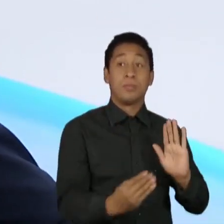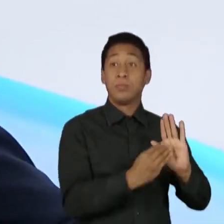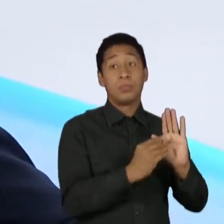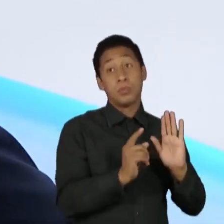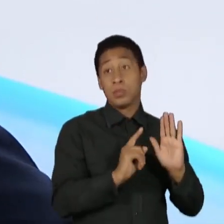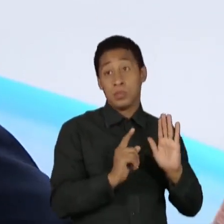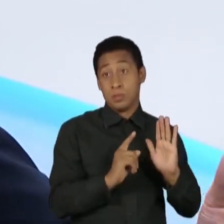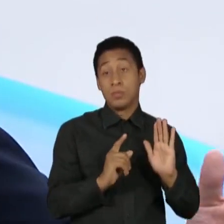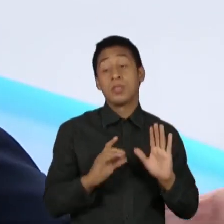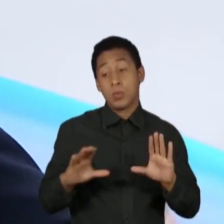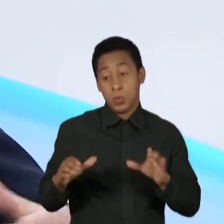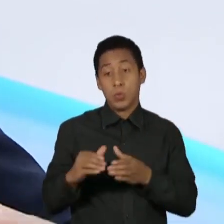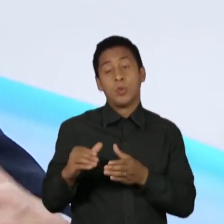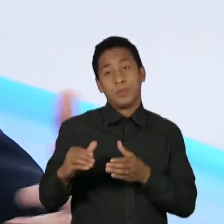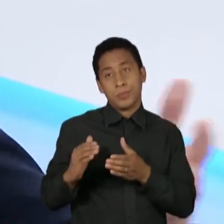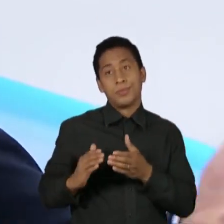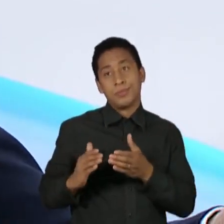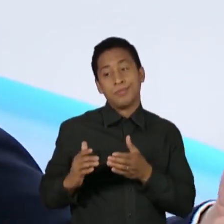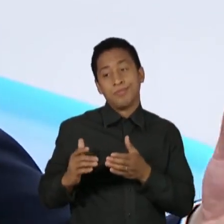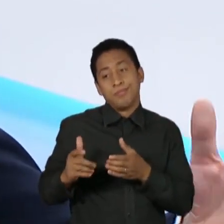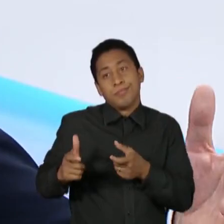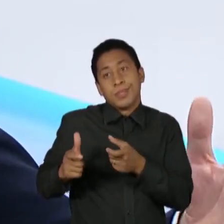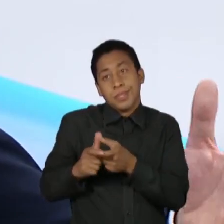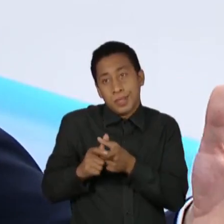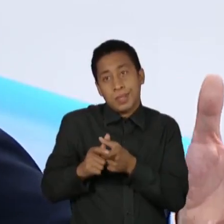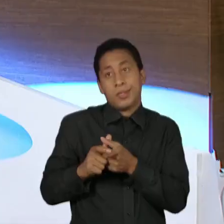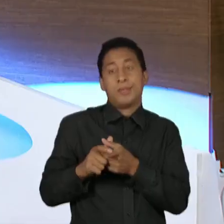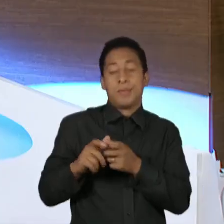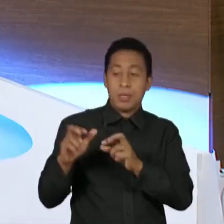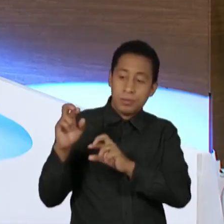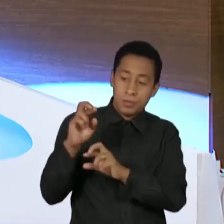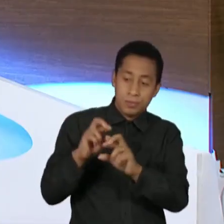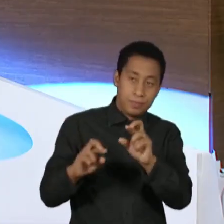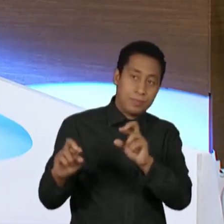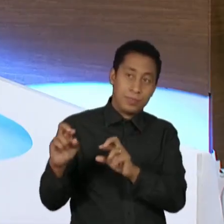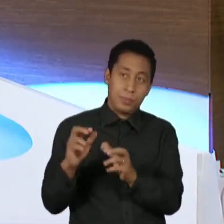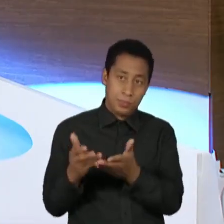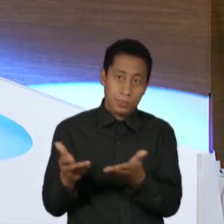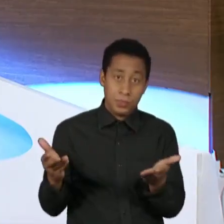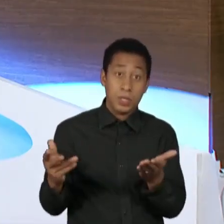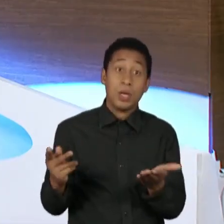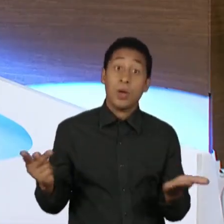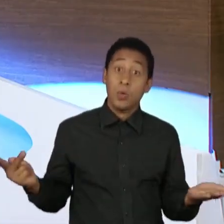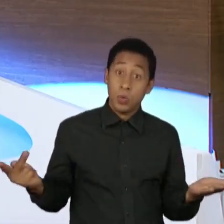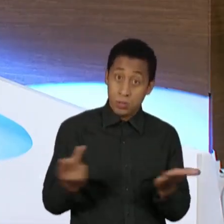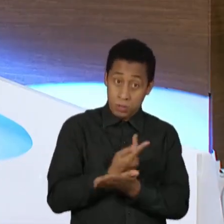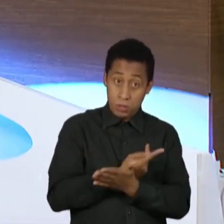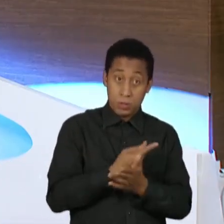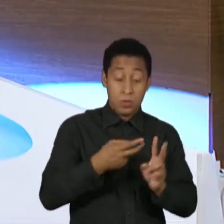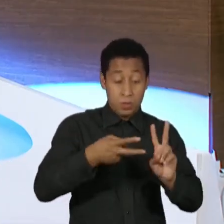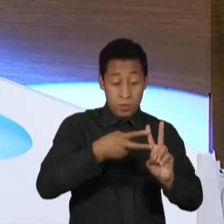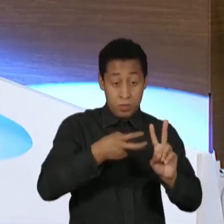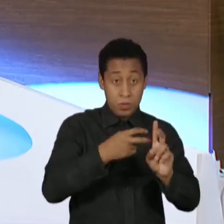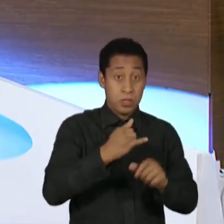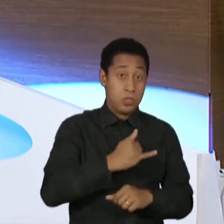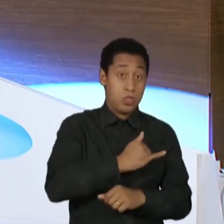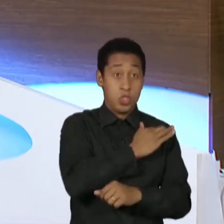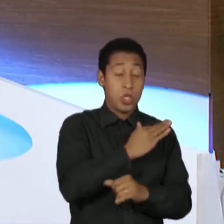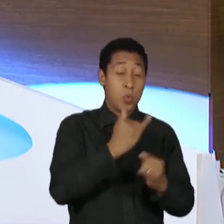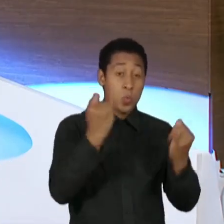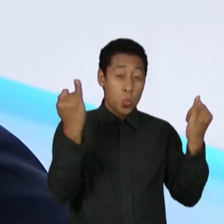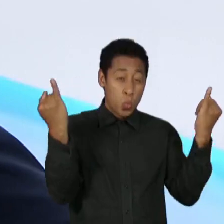número limitado de auditores e quando aconteceu essa esse evento que você que você reporta